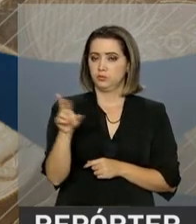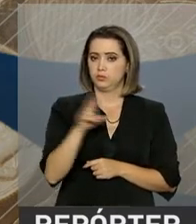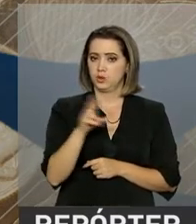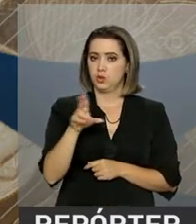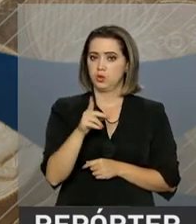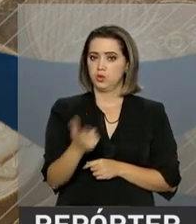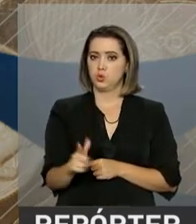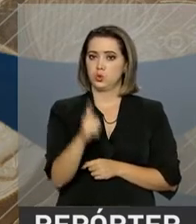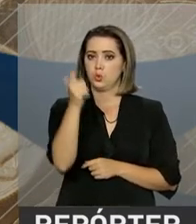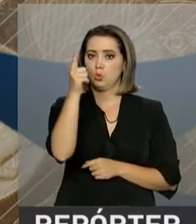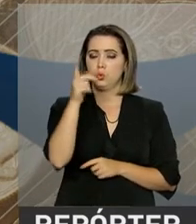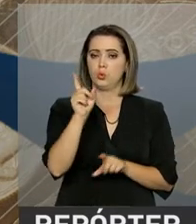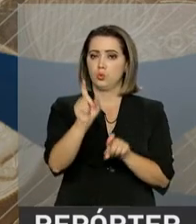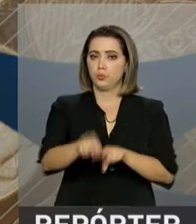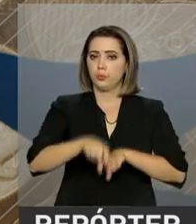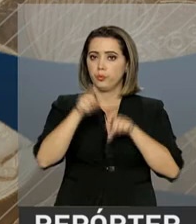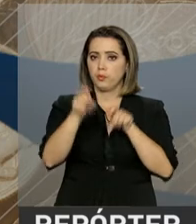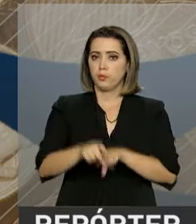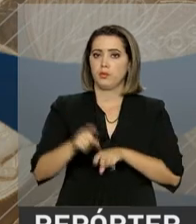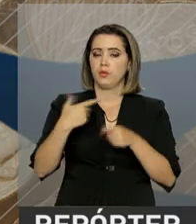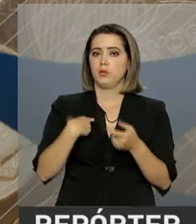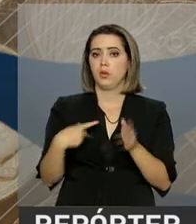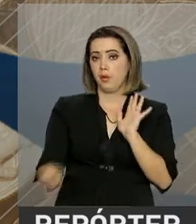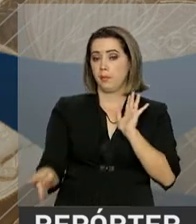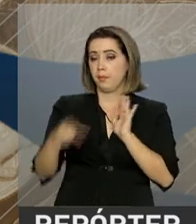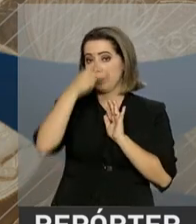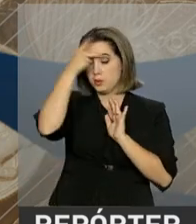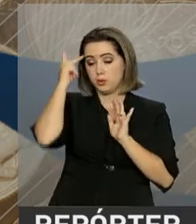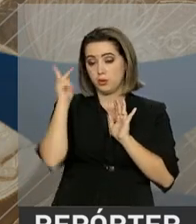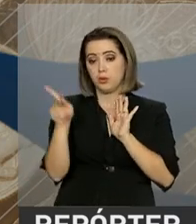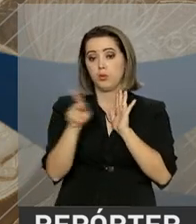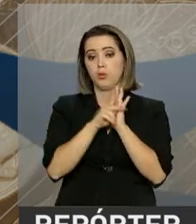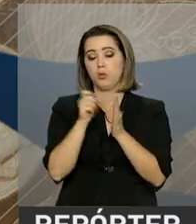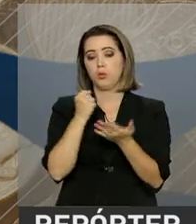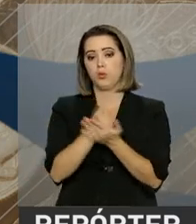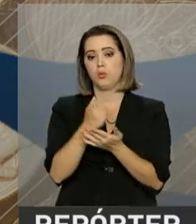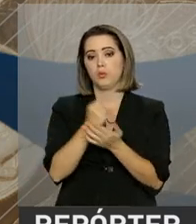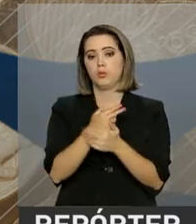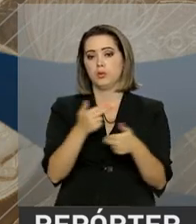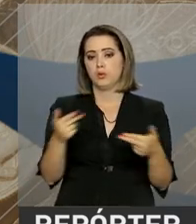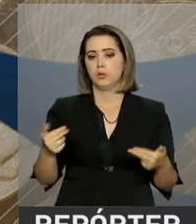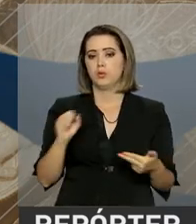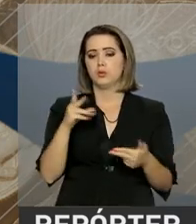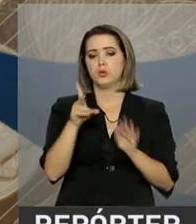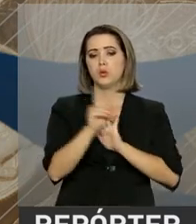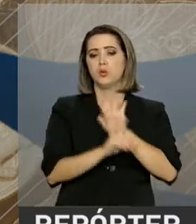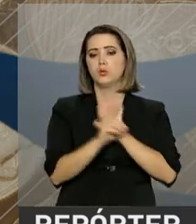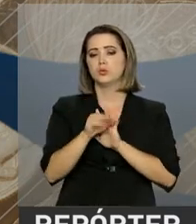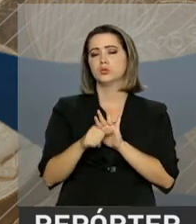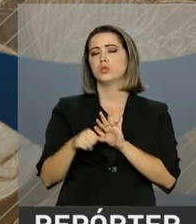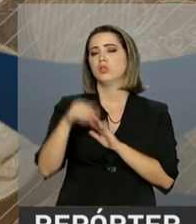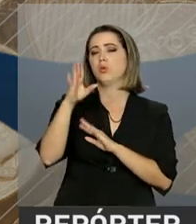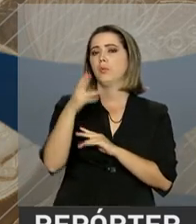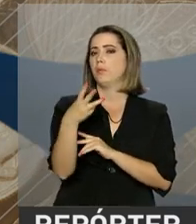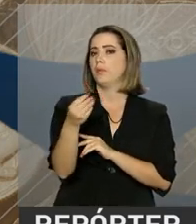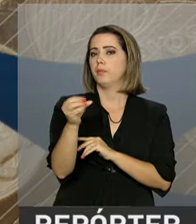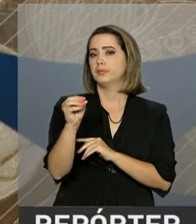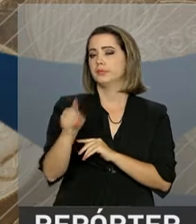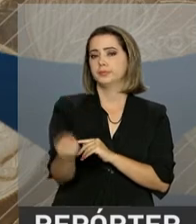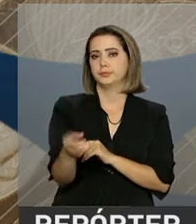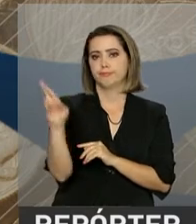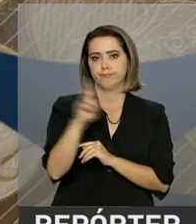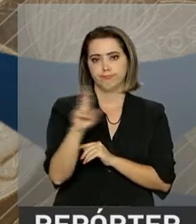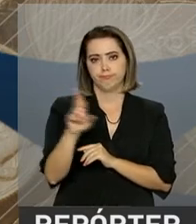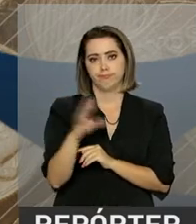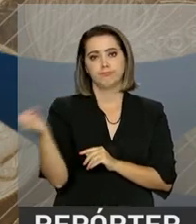lucro em atividade rural proprietários de bens ou direitos acima de 300 mil reais entre as novidades